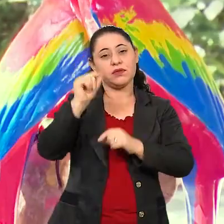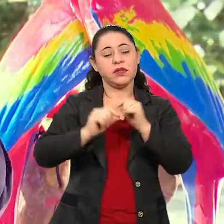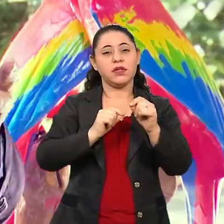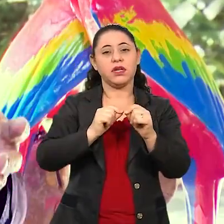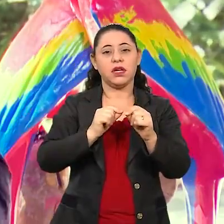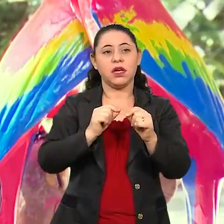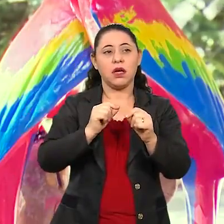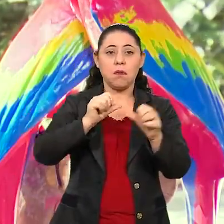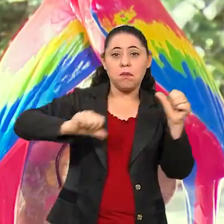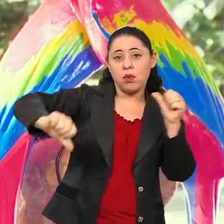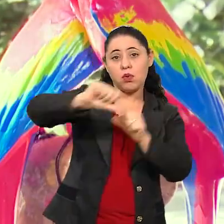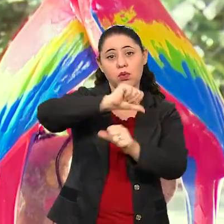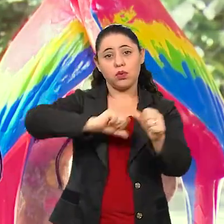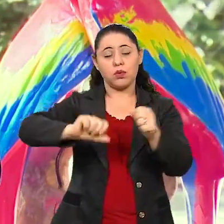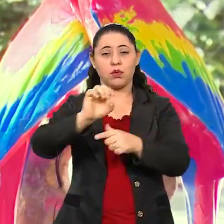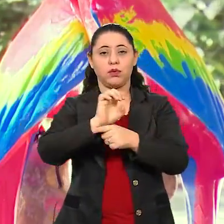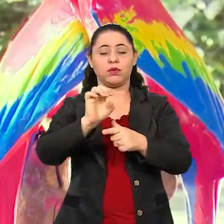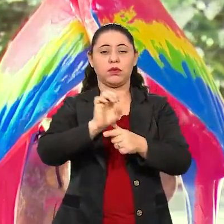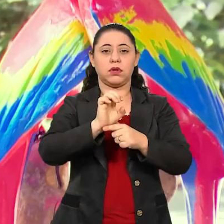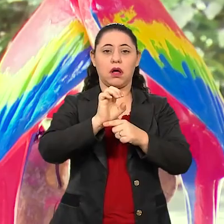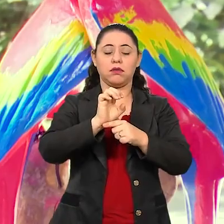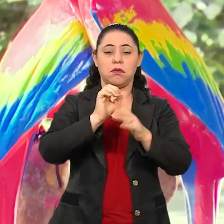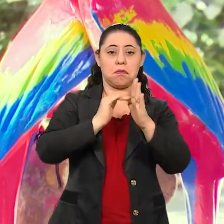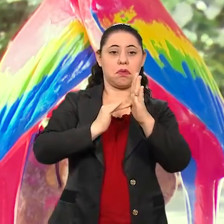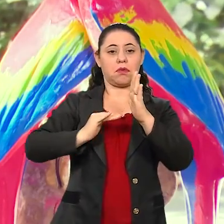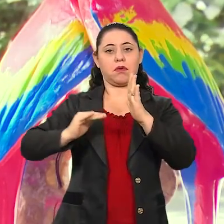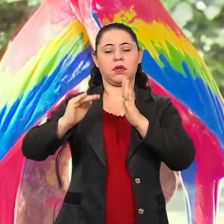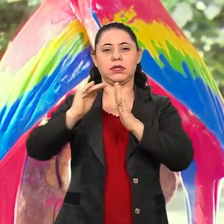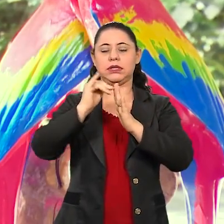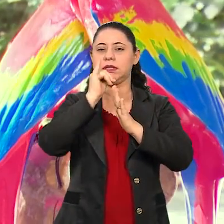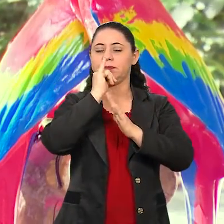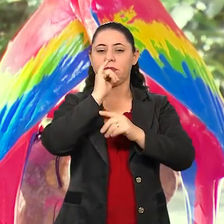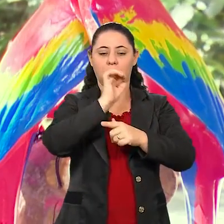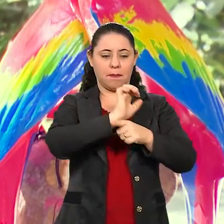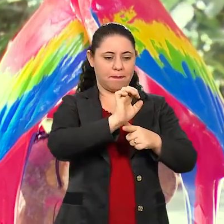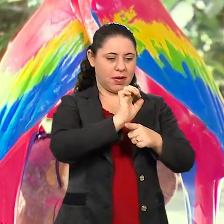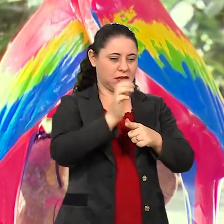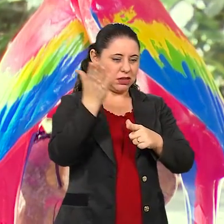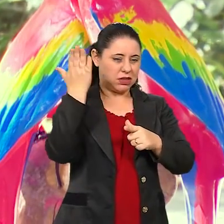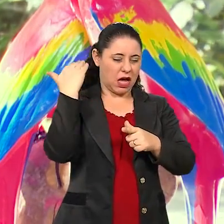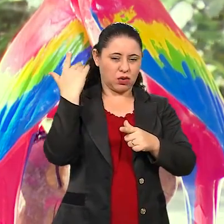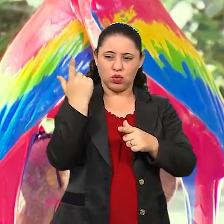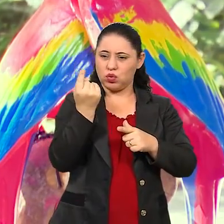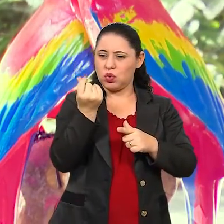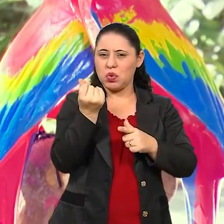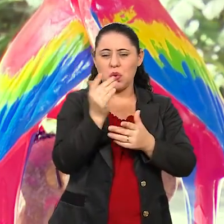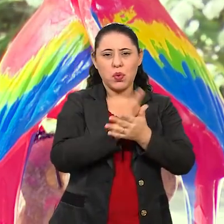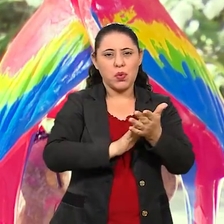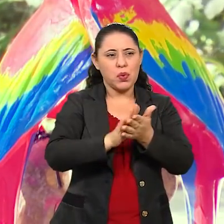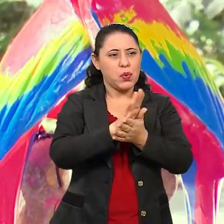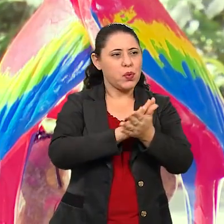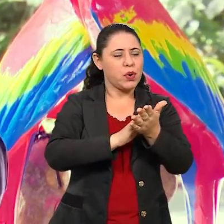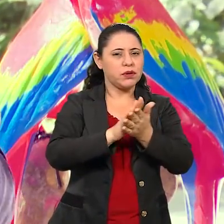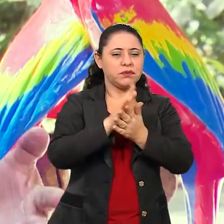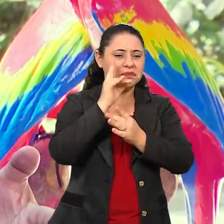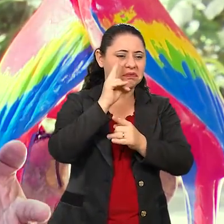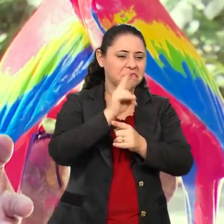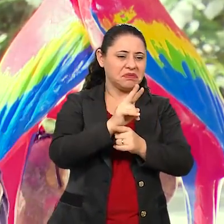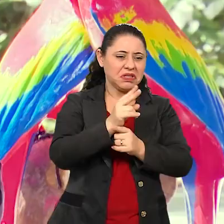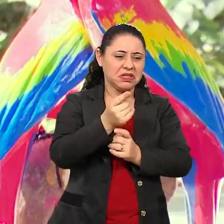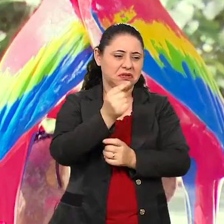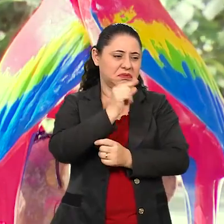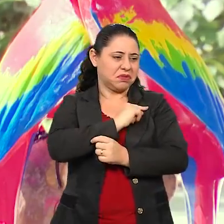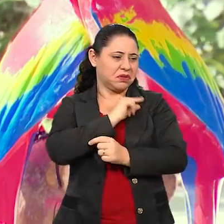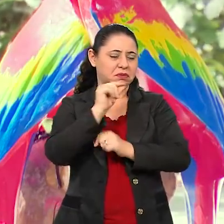resultado das reformas mudou Mato Grosso do Sul de patamar nós saímos de um estado Sem condição fiscal